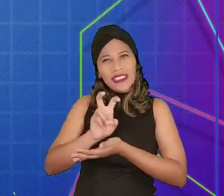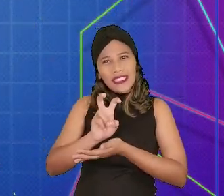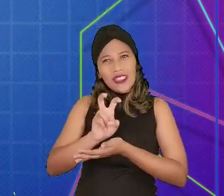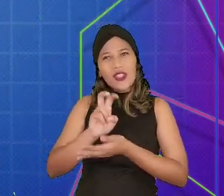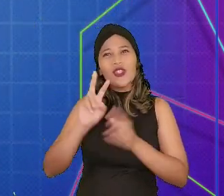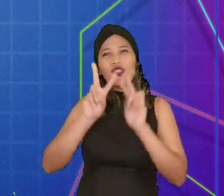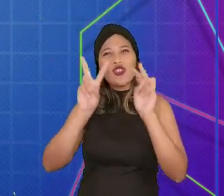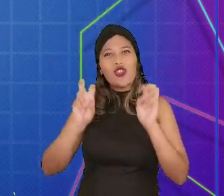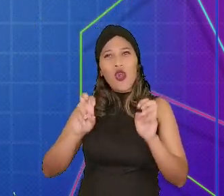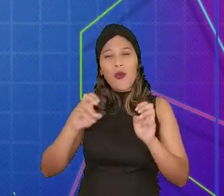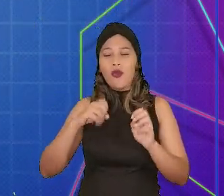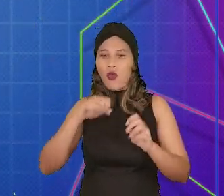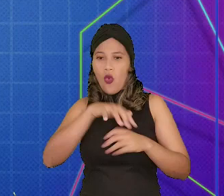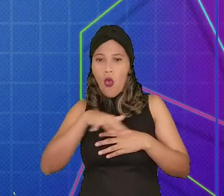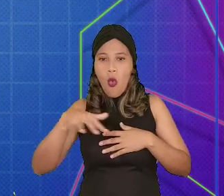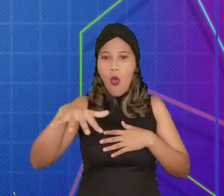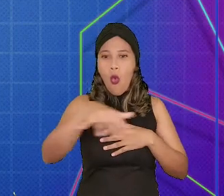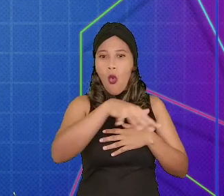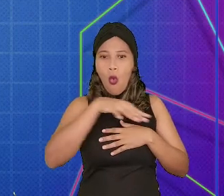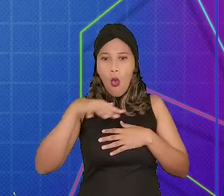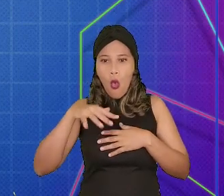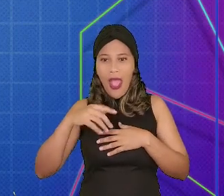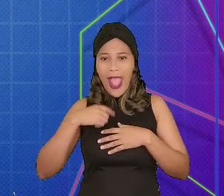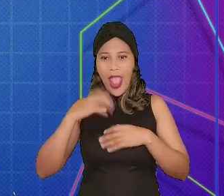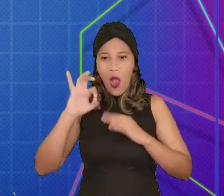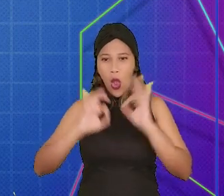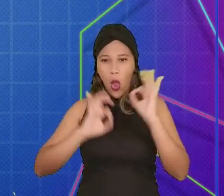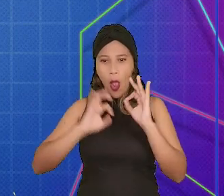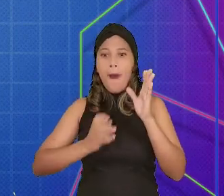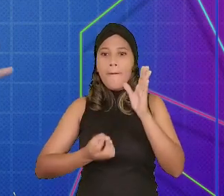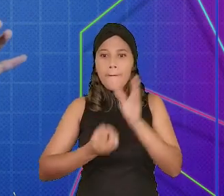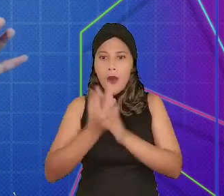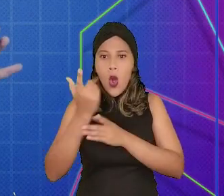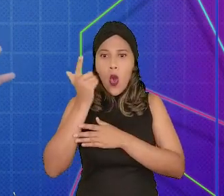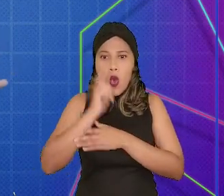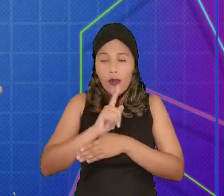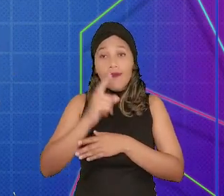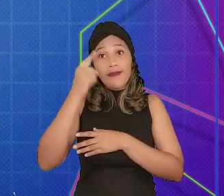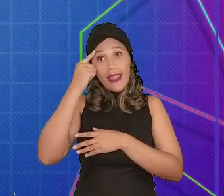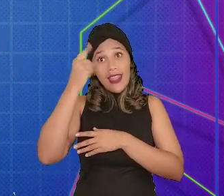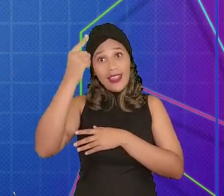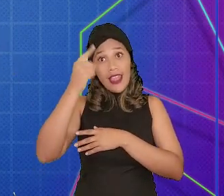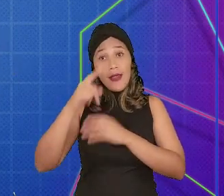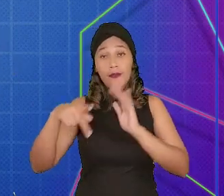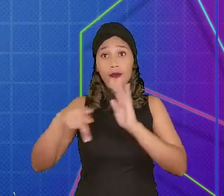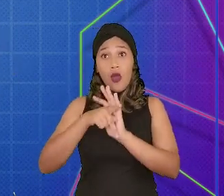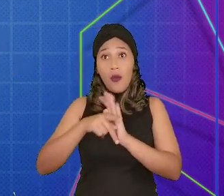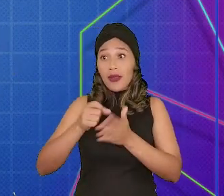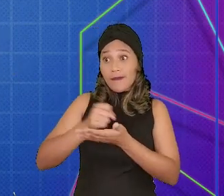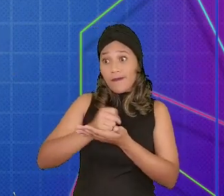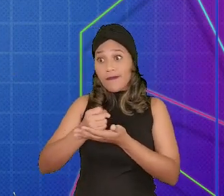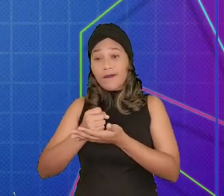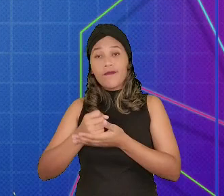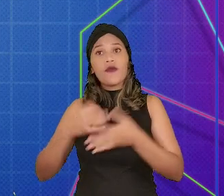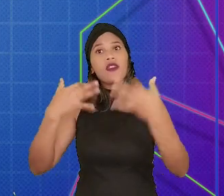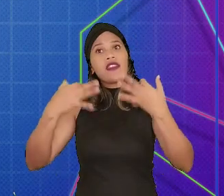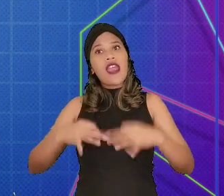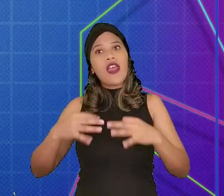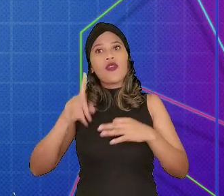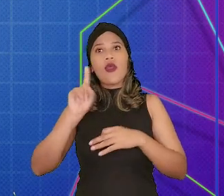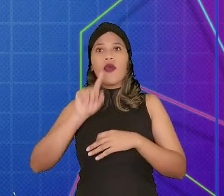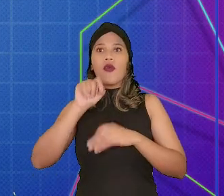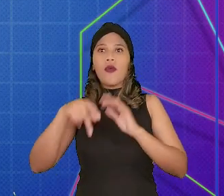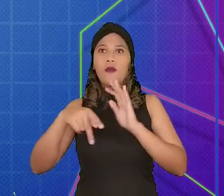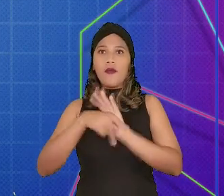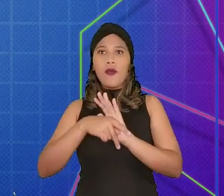o universo, falamos que a organização levava à criação? Quando você tem uma ideia para um game, o ideal é que você faça